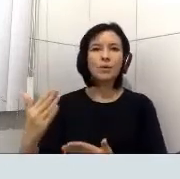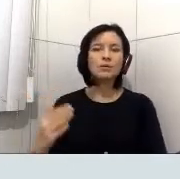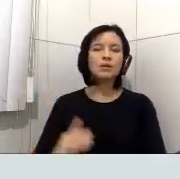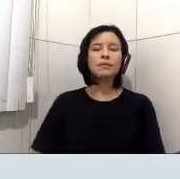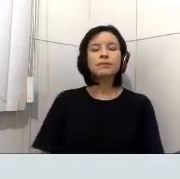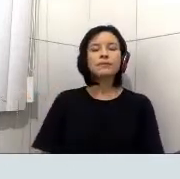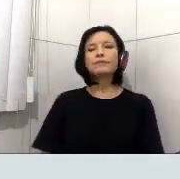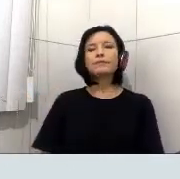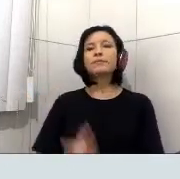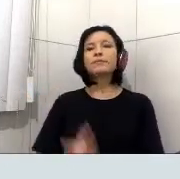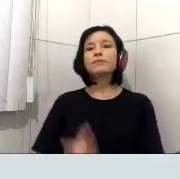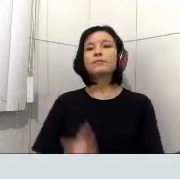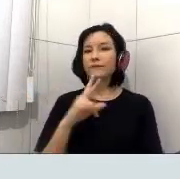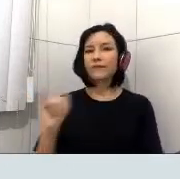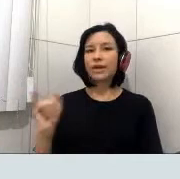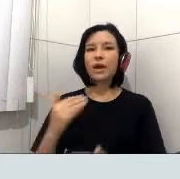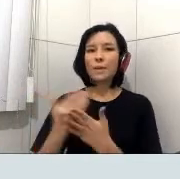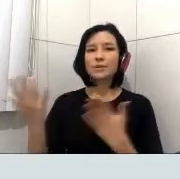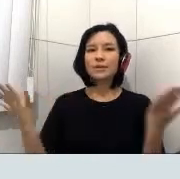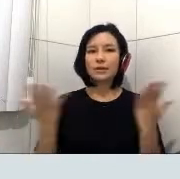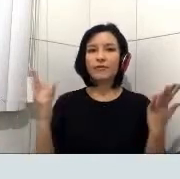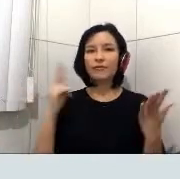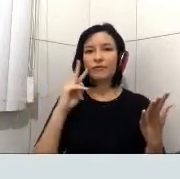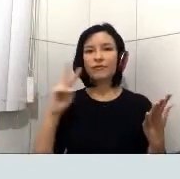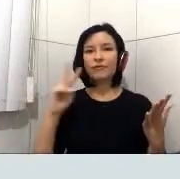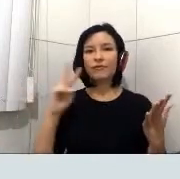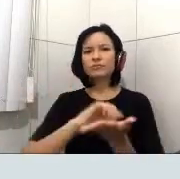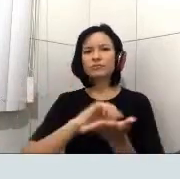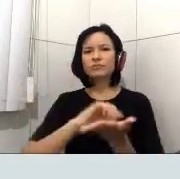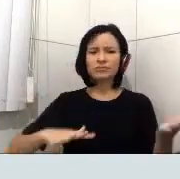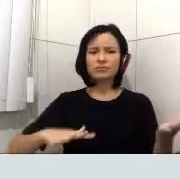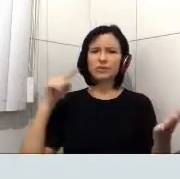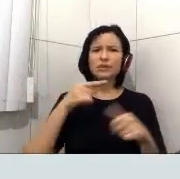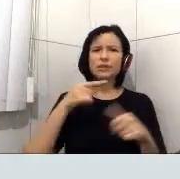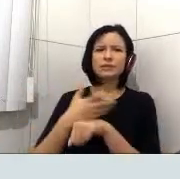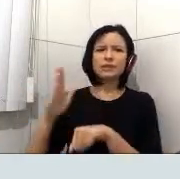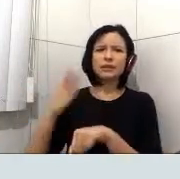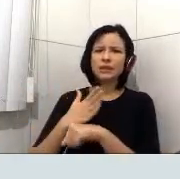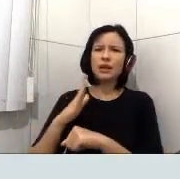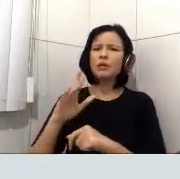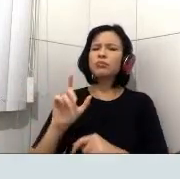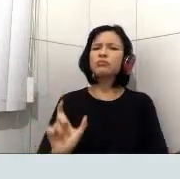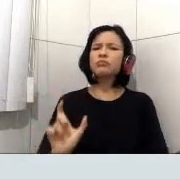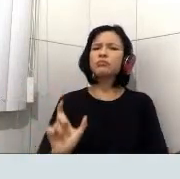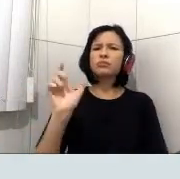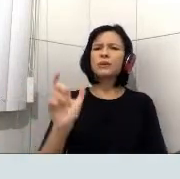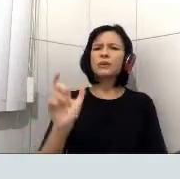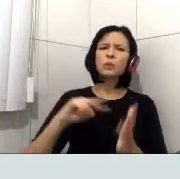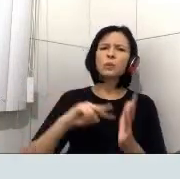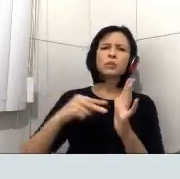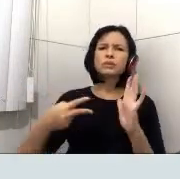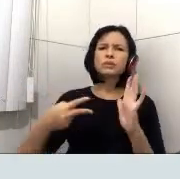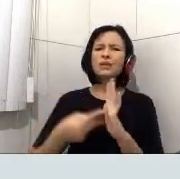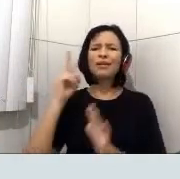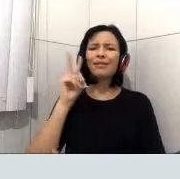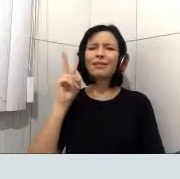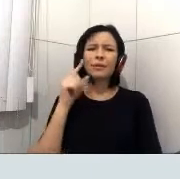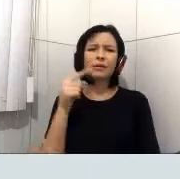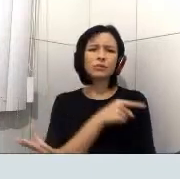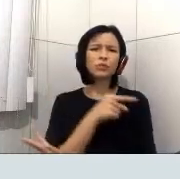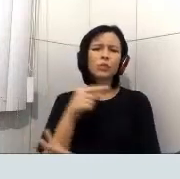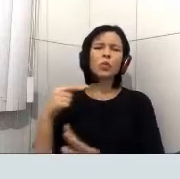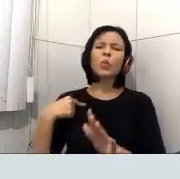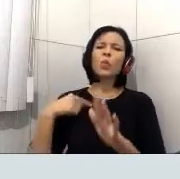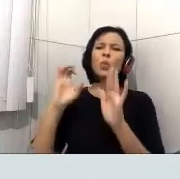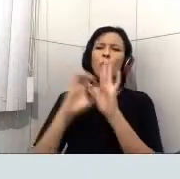Nós vamos ver agora a classificação. Vamos relembrar os conceitos que eu passei para vocês,